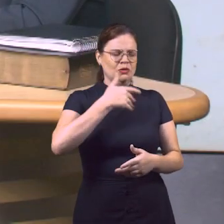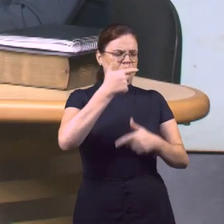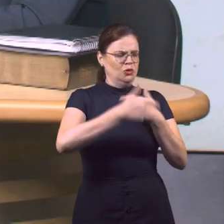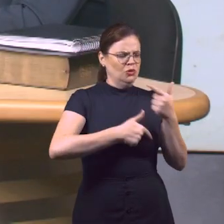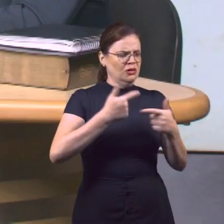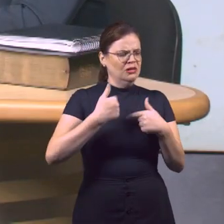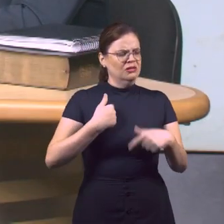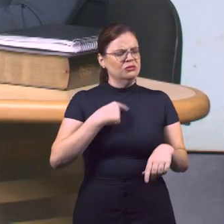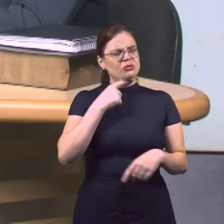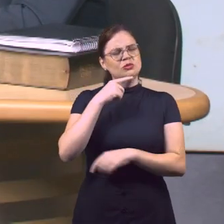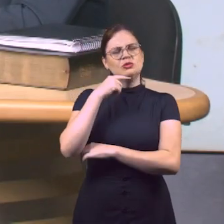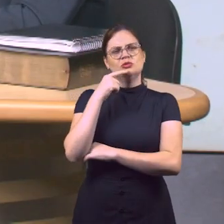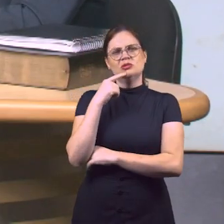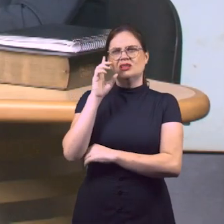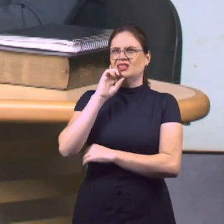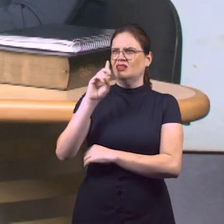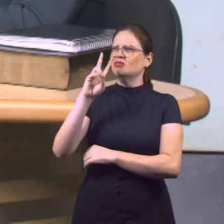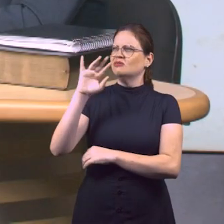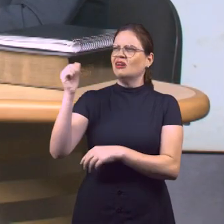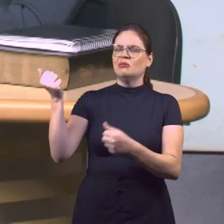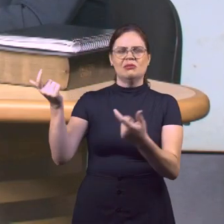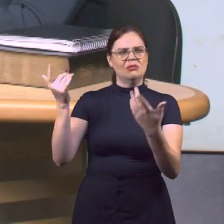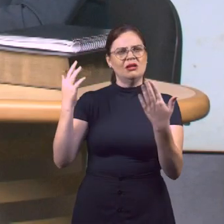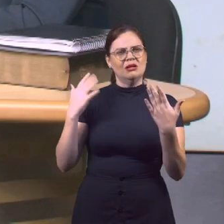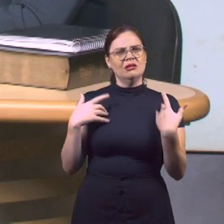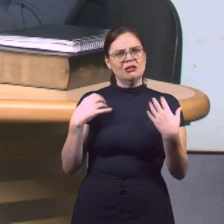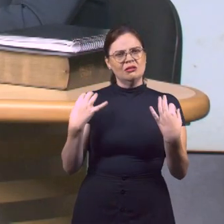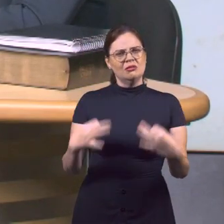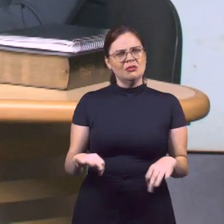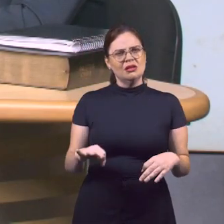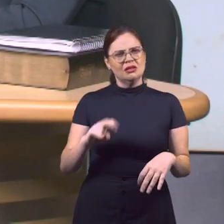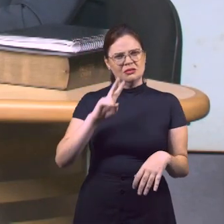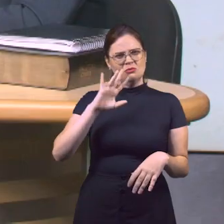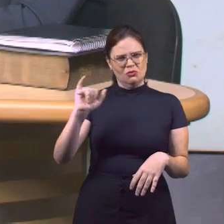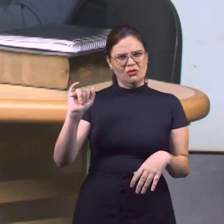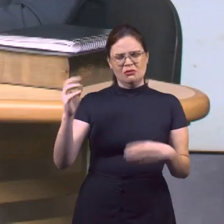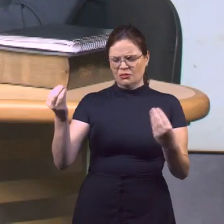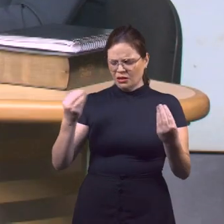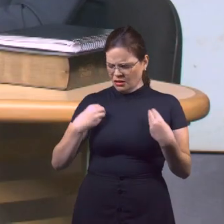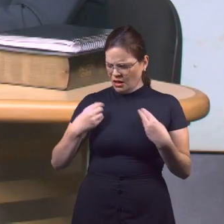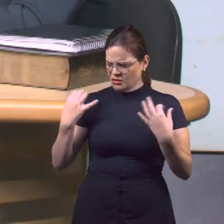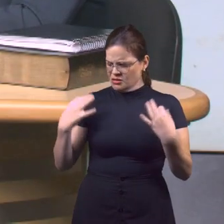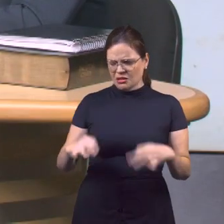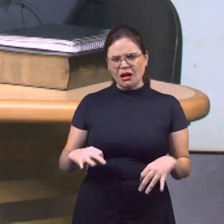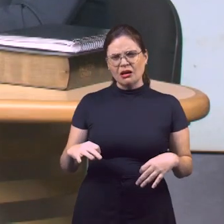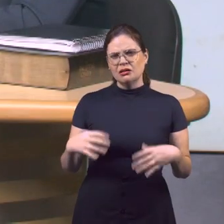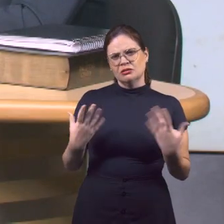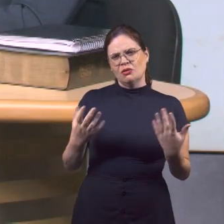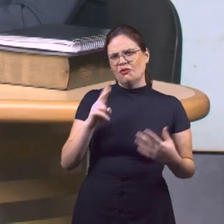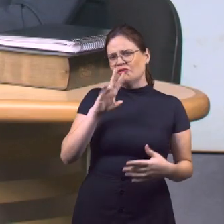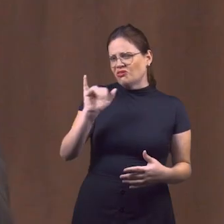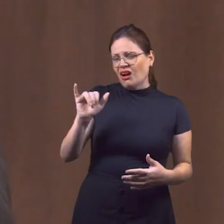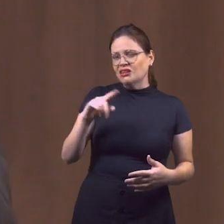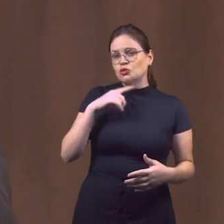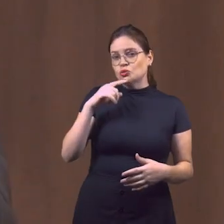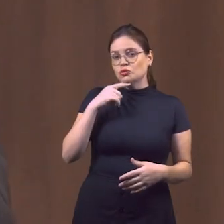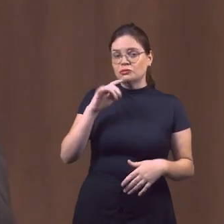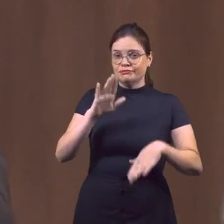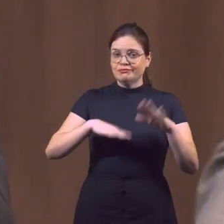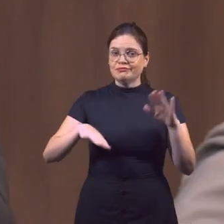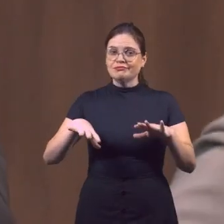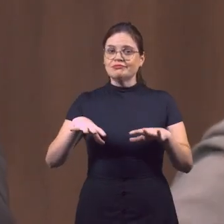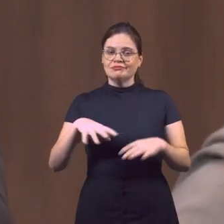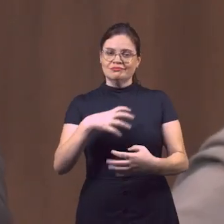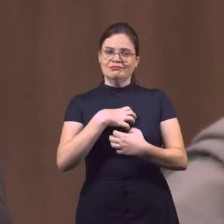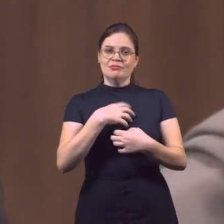abençoar? Será que Deus vai abrir a porta, né? Muitas vezes é o sentimento de muitos quando enfrentam grandes adversidades, né?